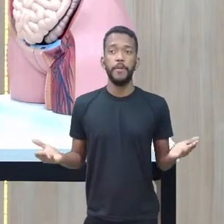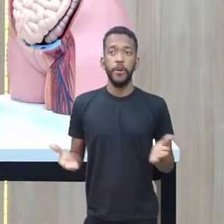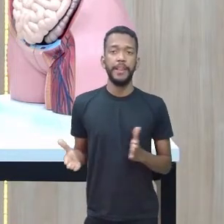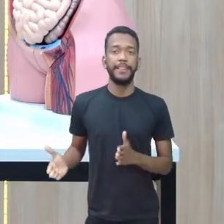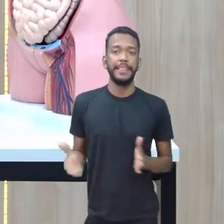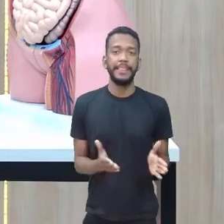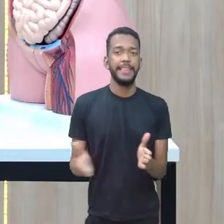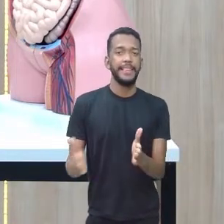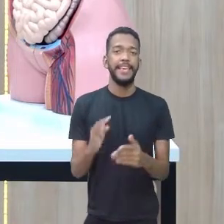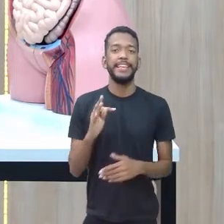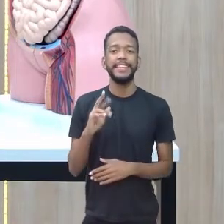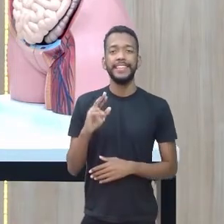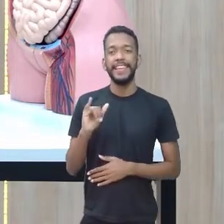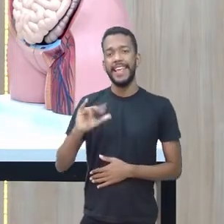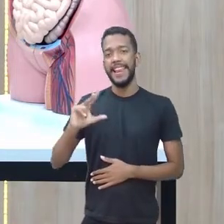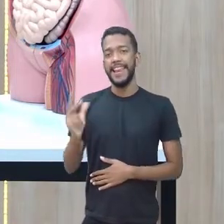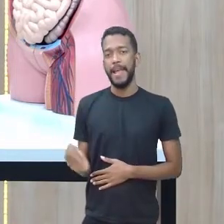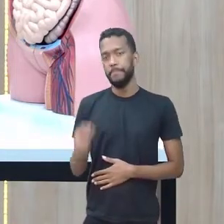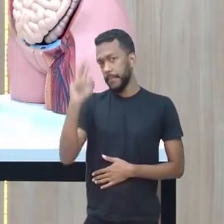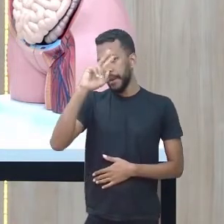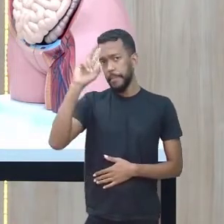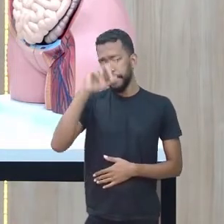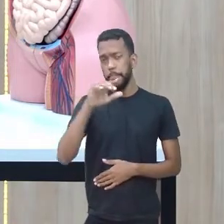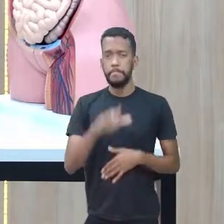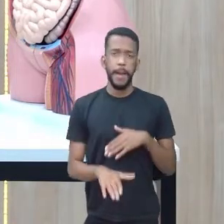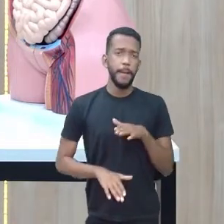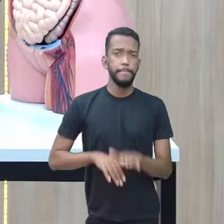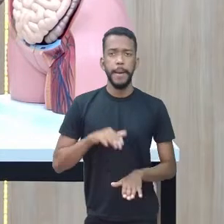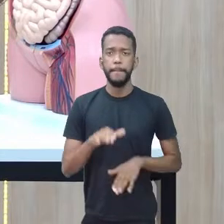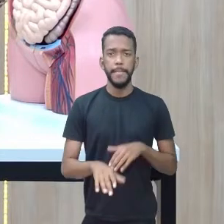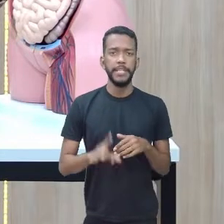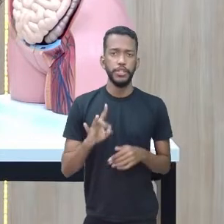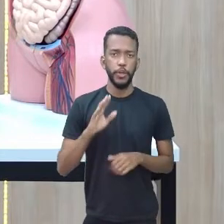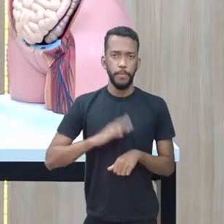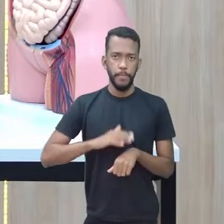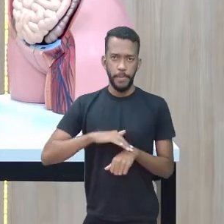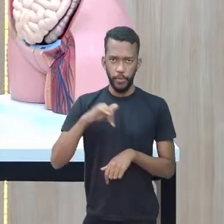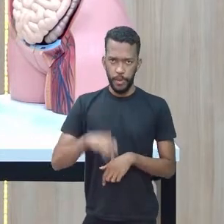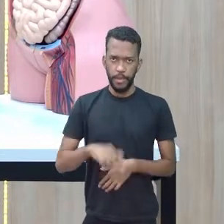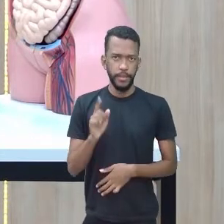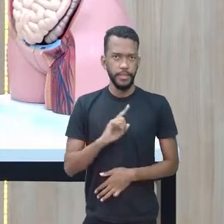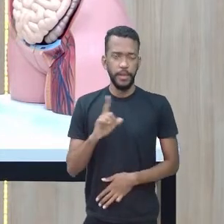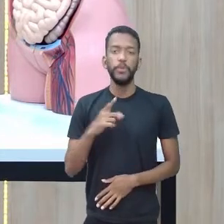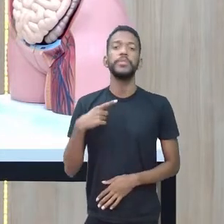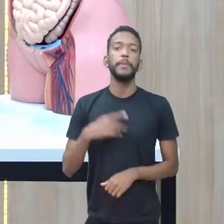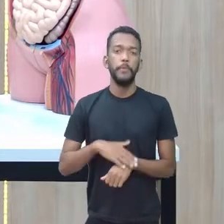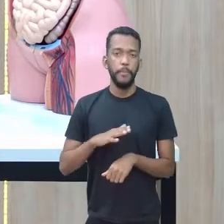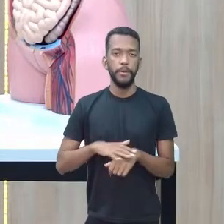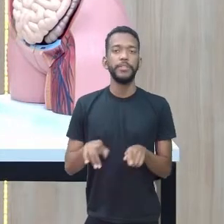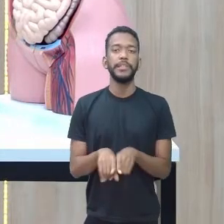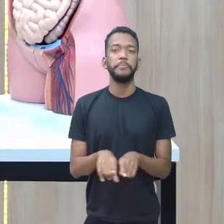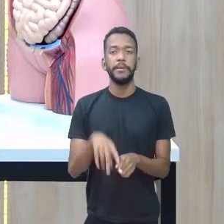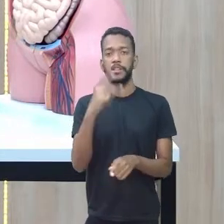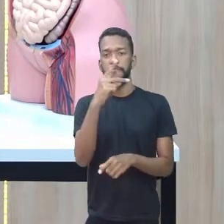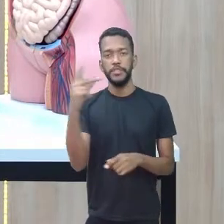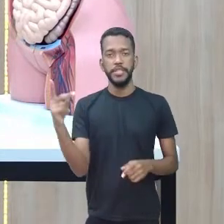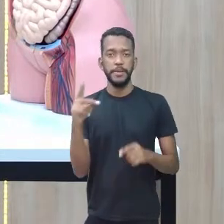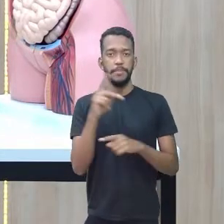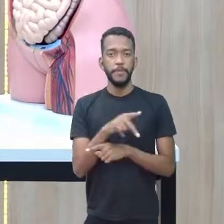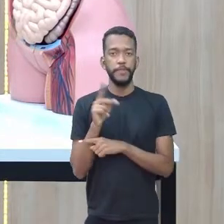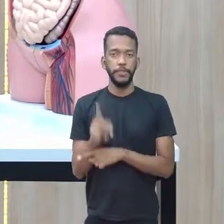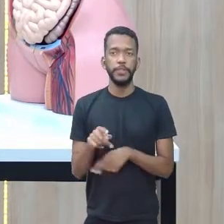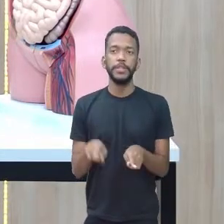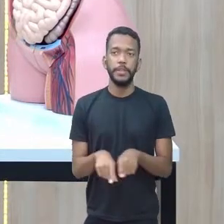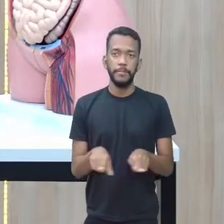nessa trilha, lembrar que é uma caminhada. Não é só esse nosso momento aqui. Tem um momento aí com o professor de vocês. Tem um